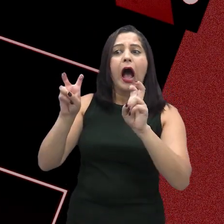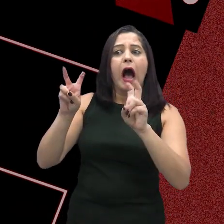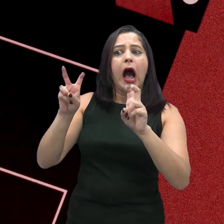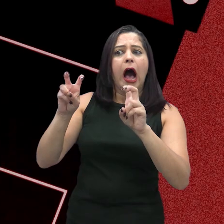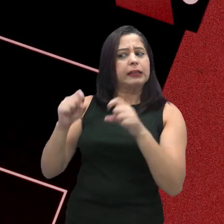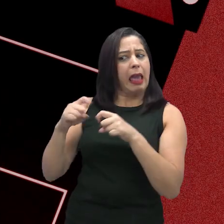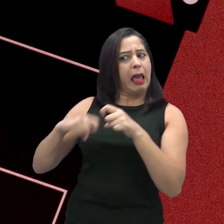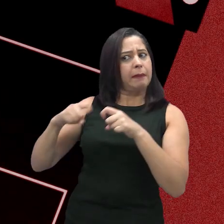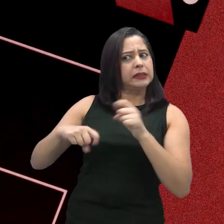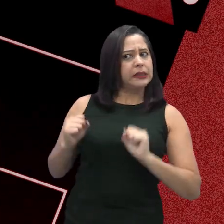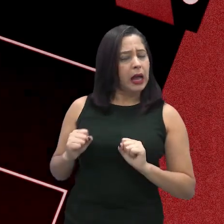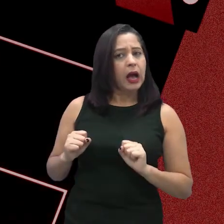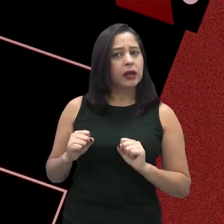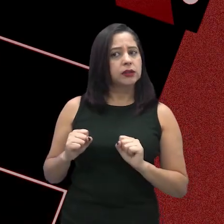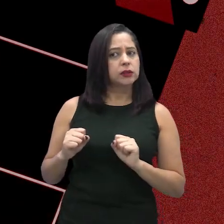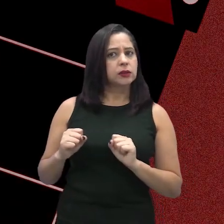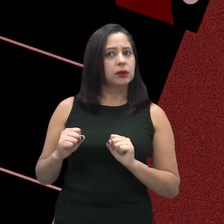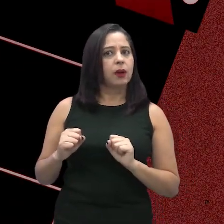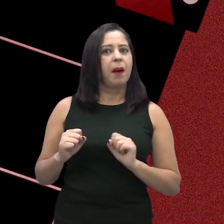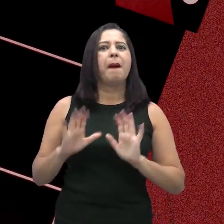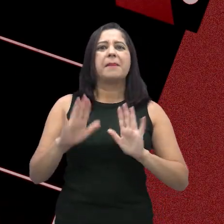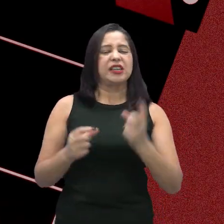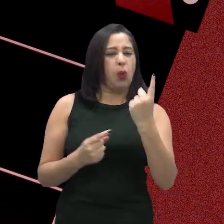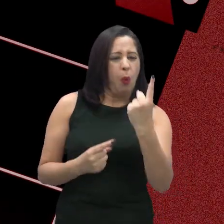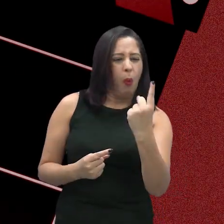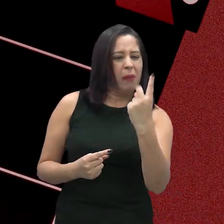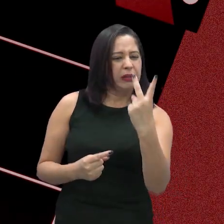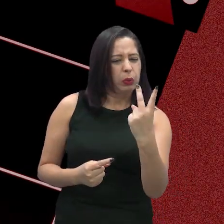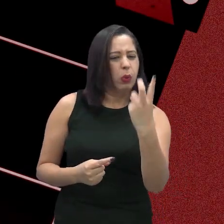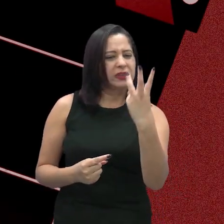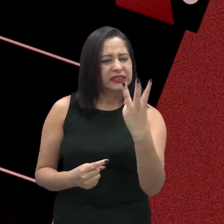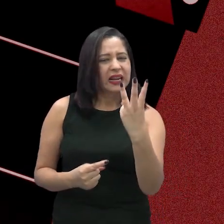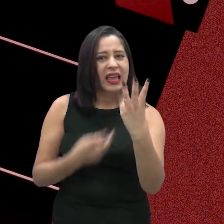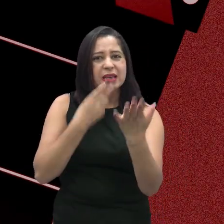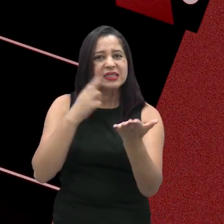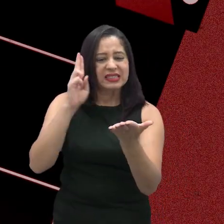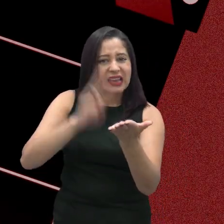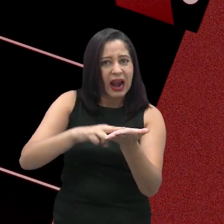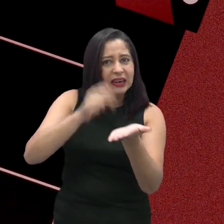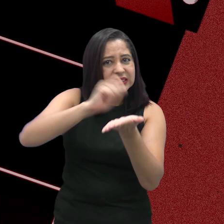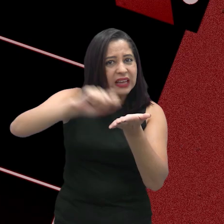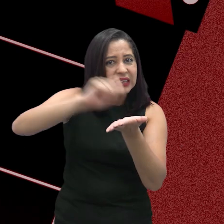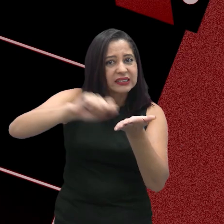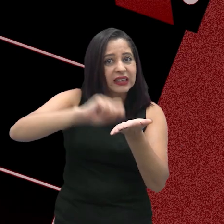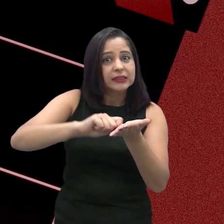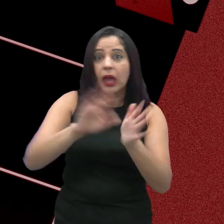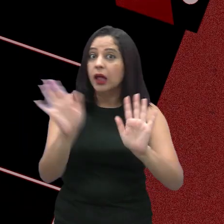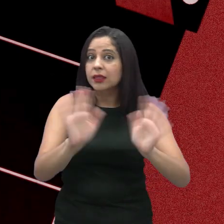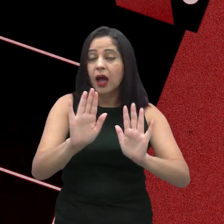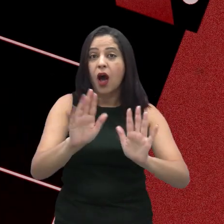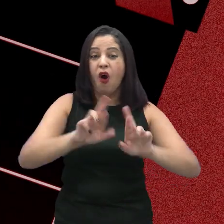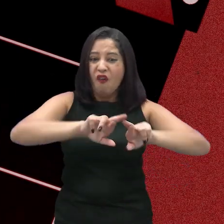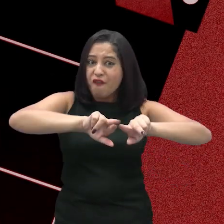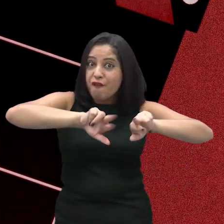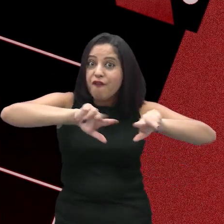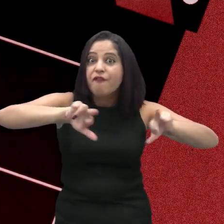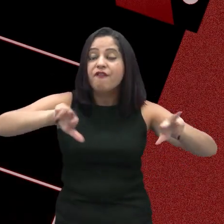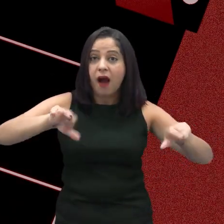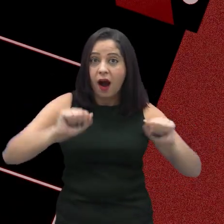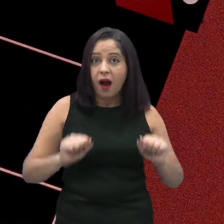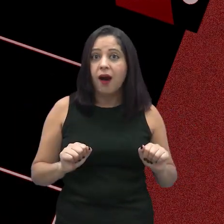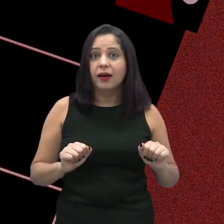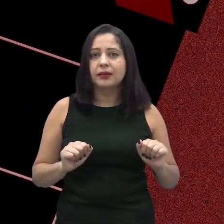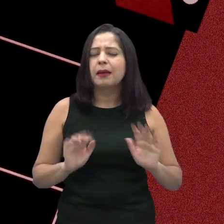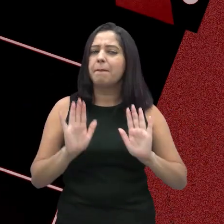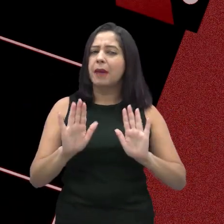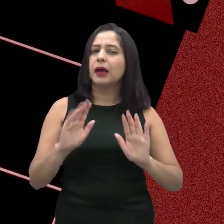seus vizinhos. Que não foi uma, não foram duas, 3, 5, foram várias cartas, gente. E aí, com o